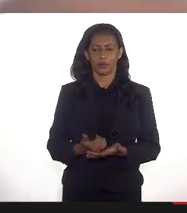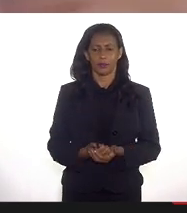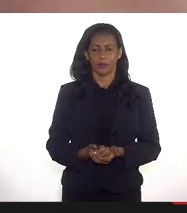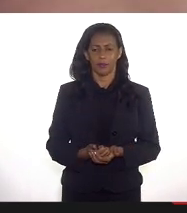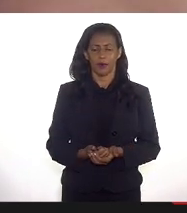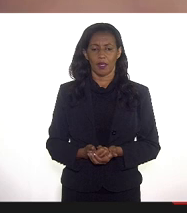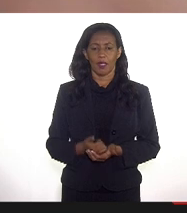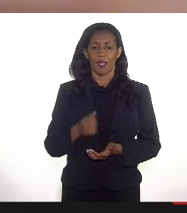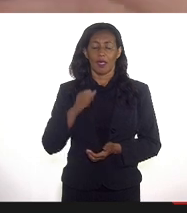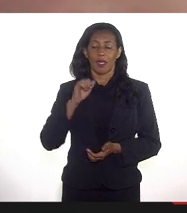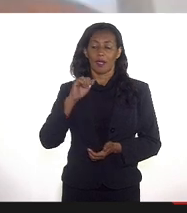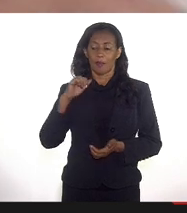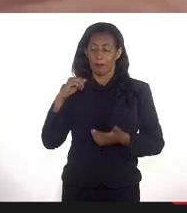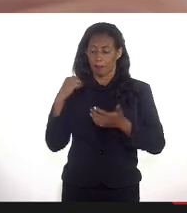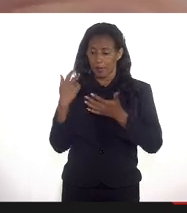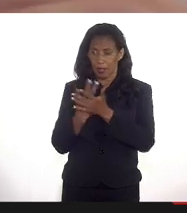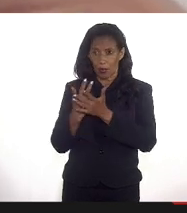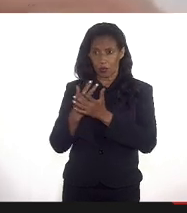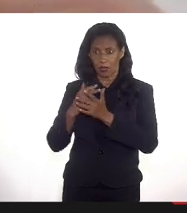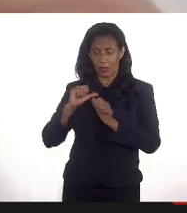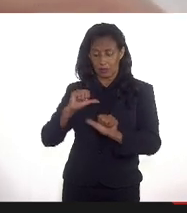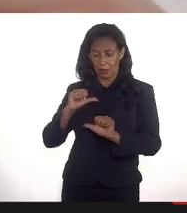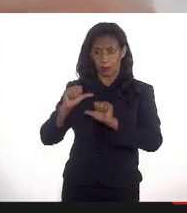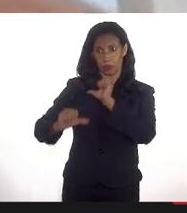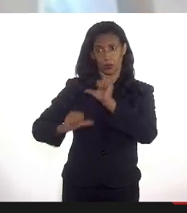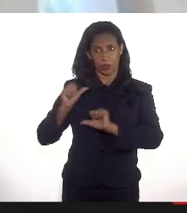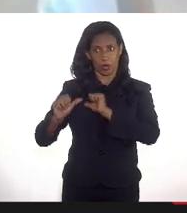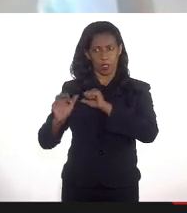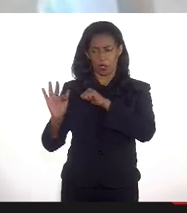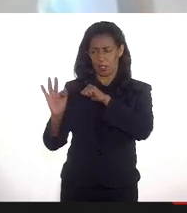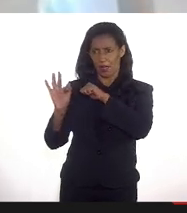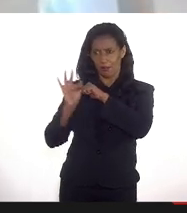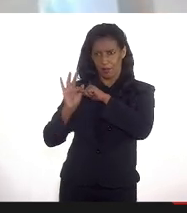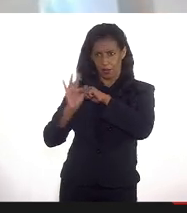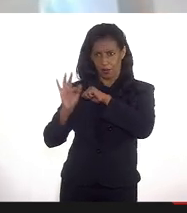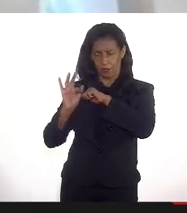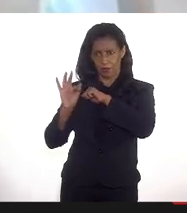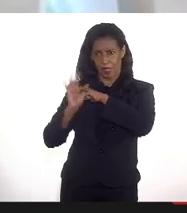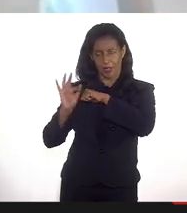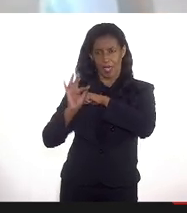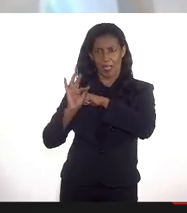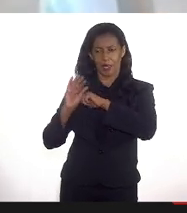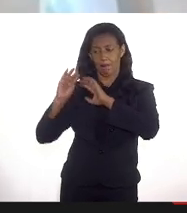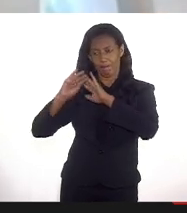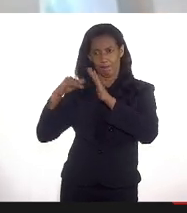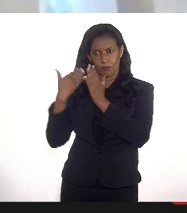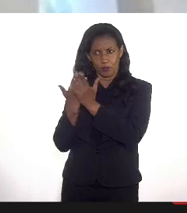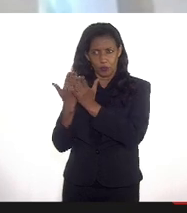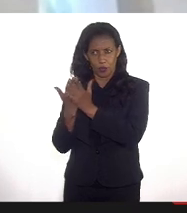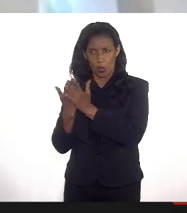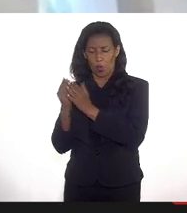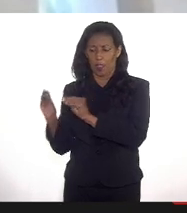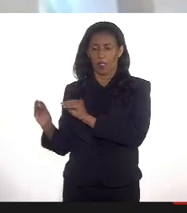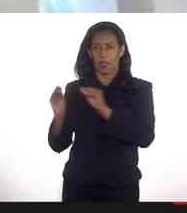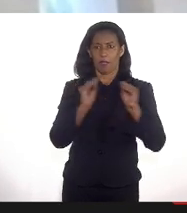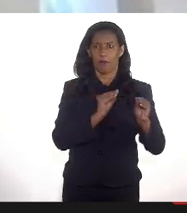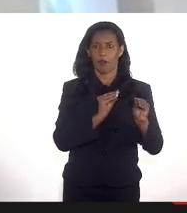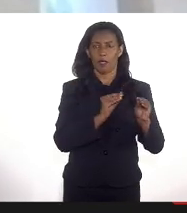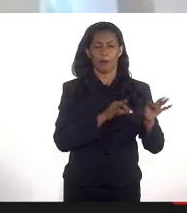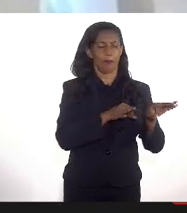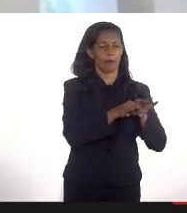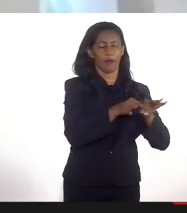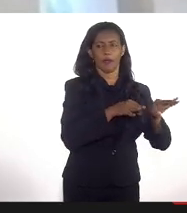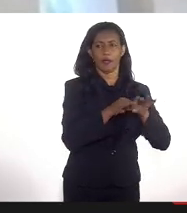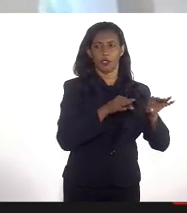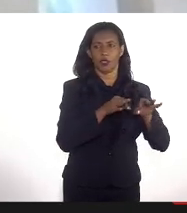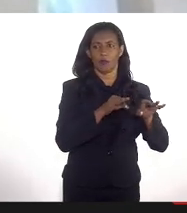para que seja feita essa alteração, a FAETEC, através do seu RH, envia para a Secretaria de Planejamento a solicitação